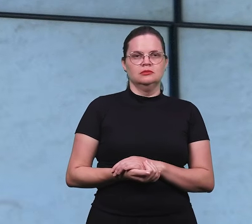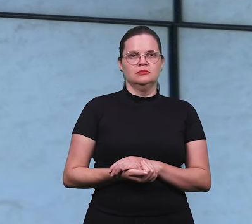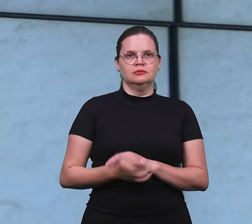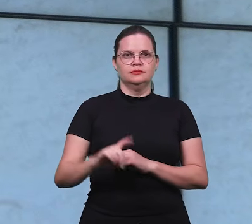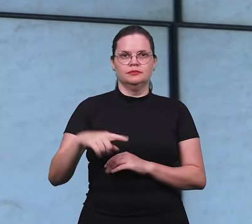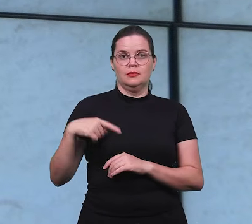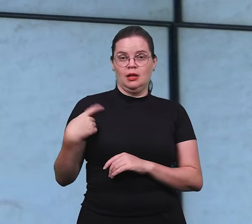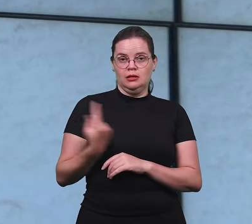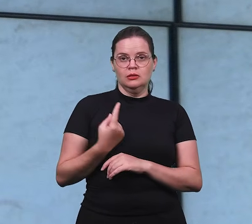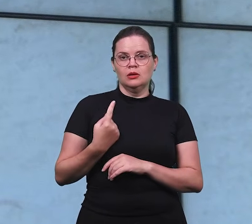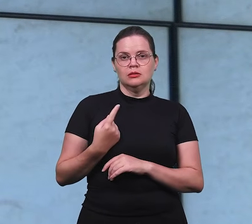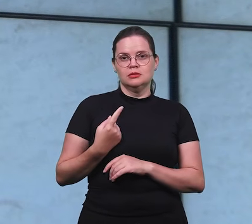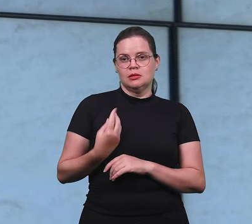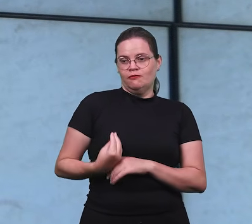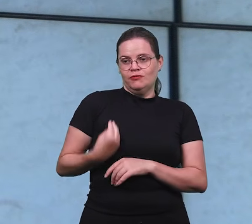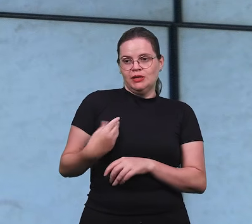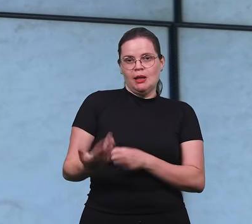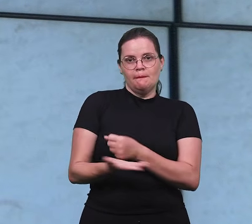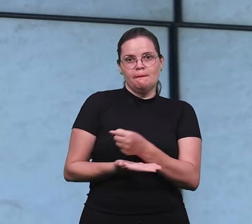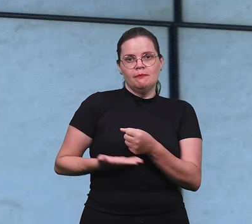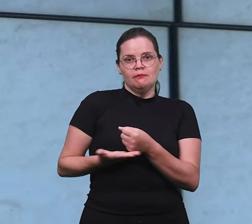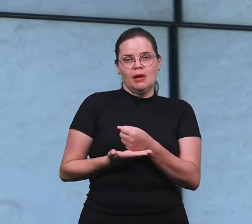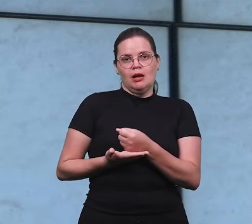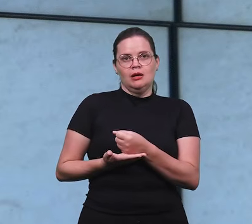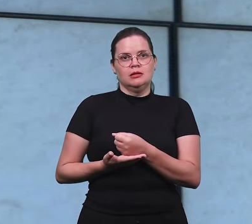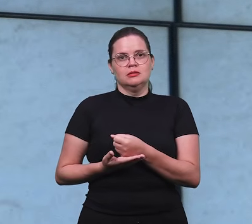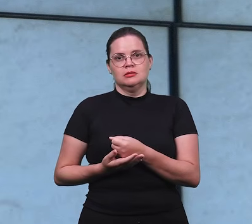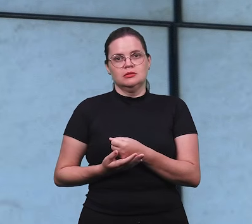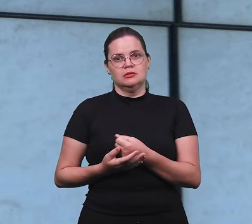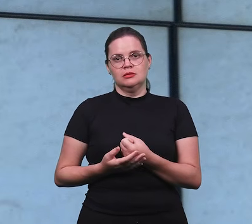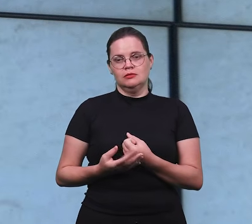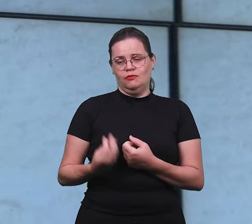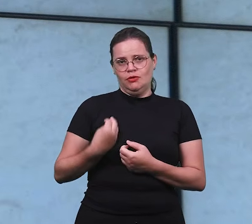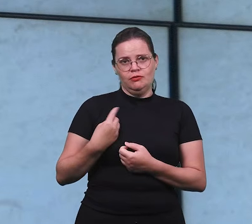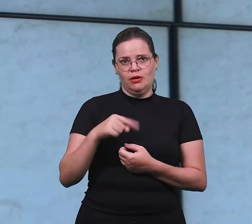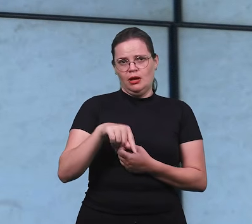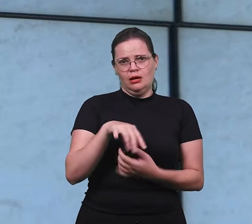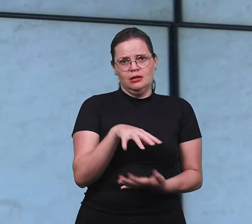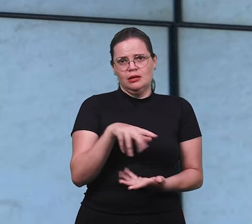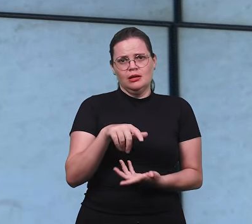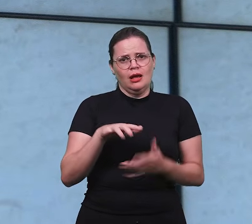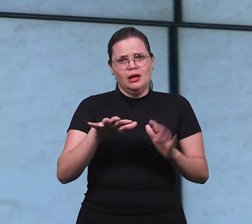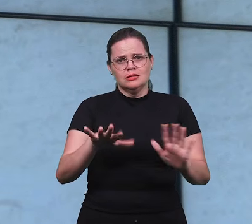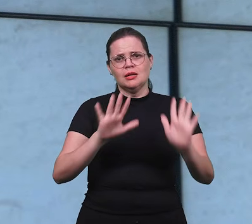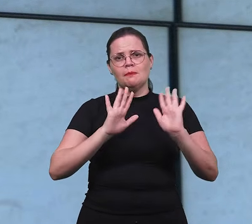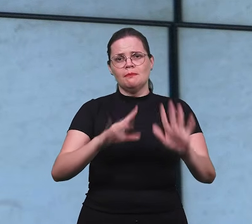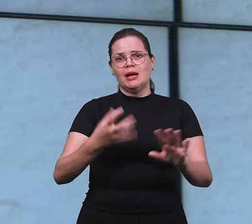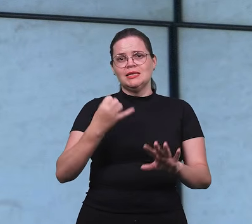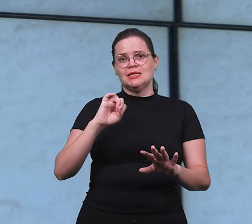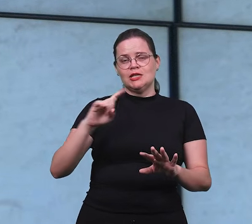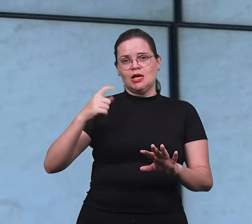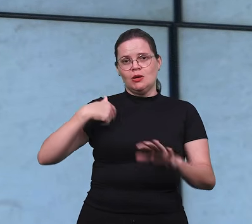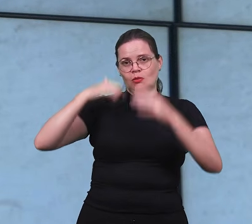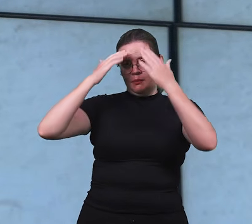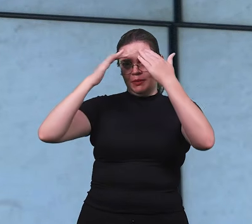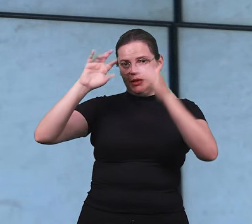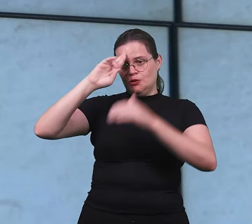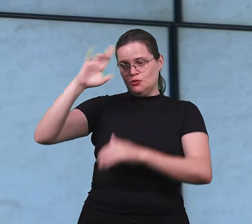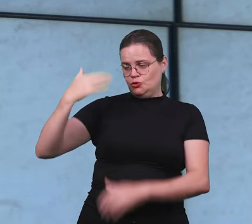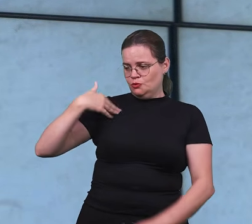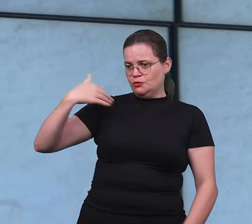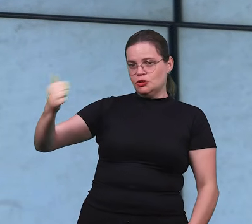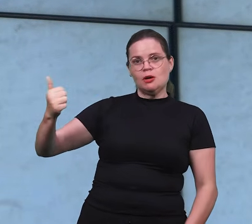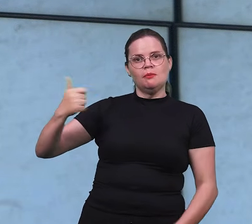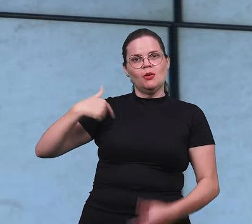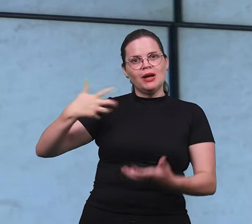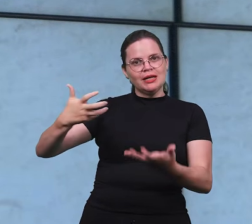Não é? E a nossa essência humana é essa. Mas quando nós nos colocamos na posição que o Senhor nos quer, nós